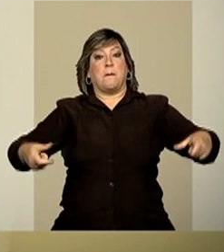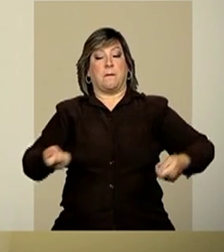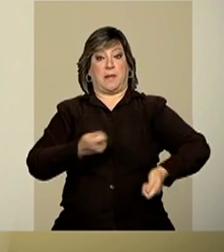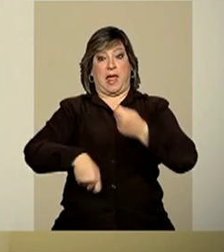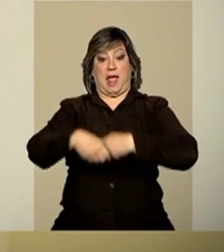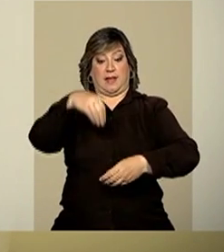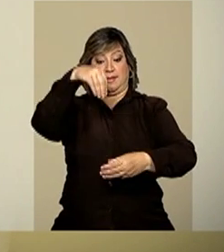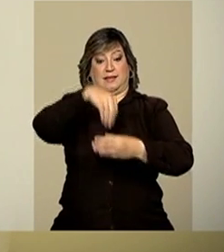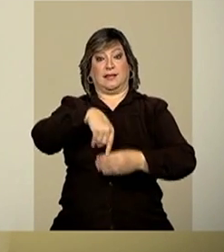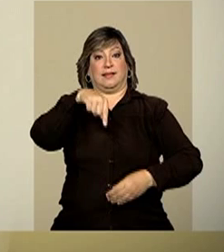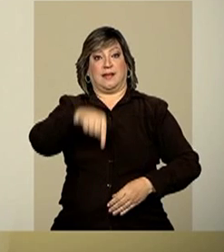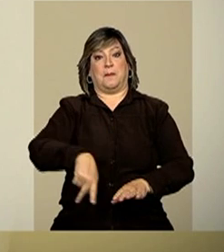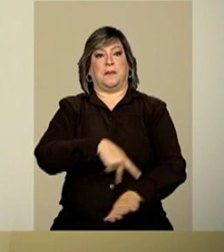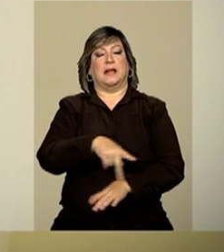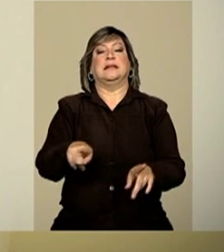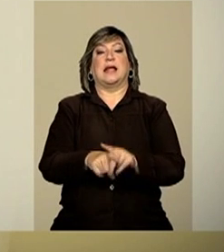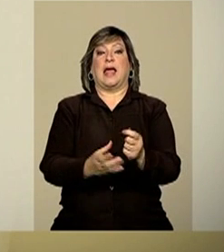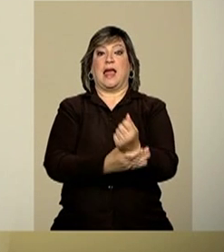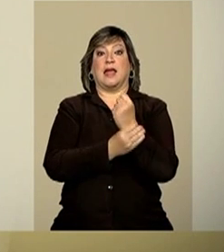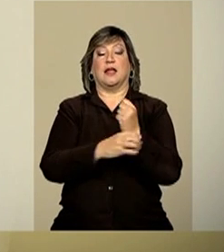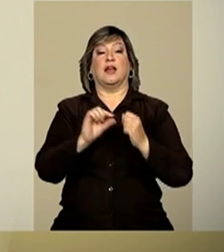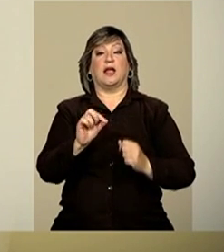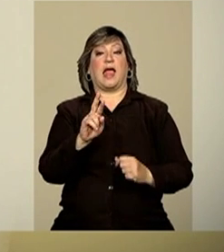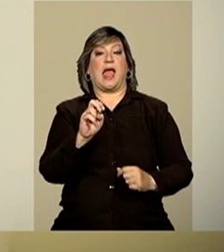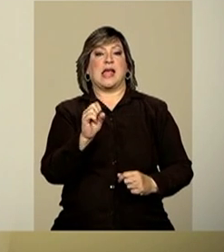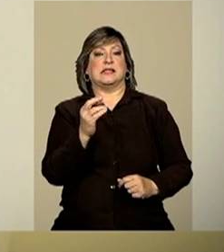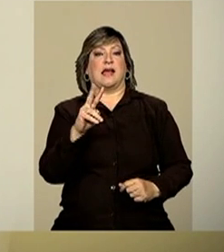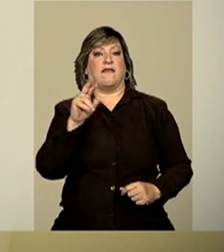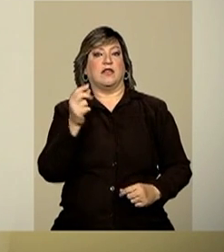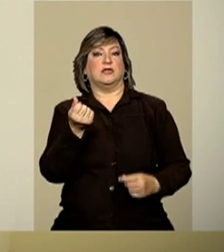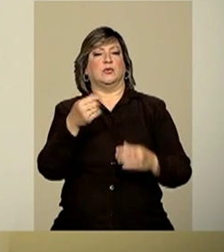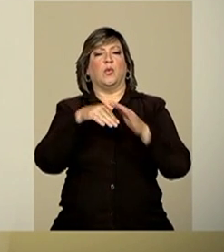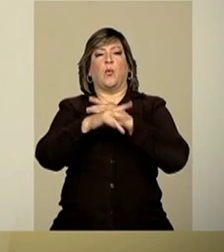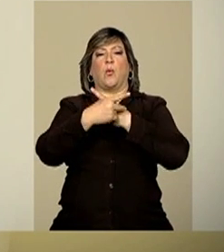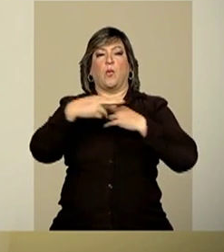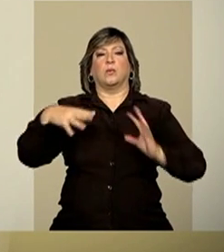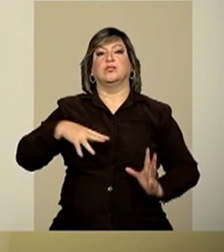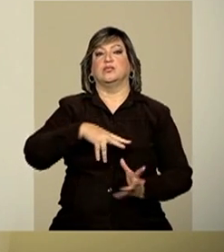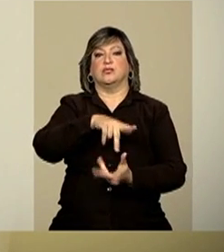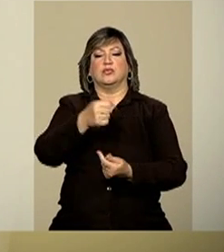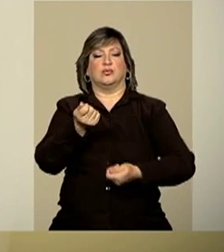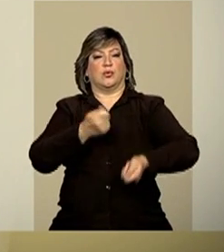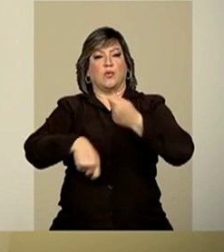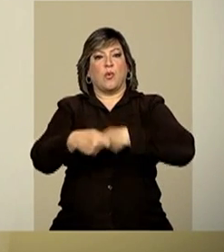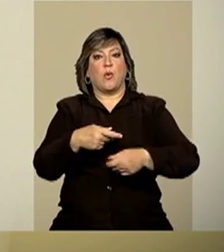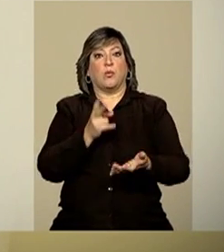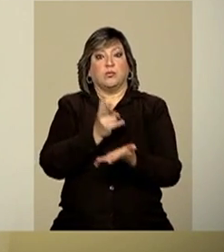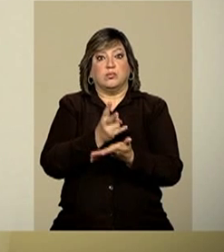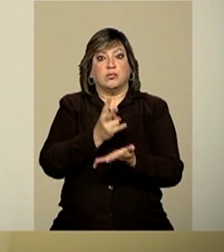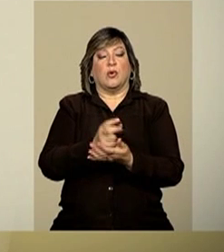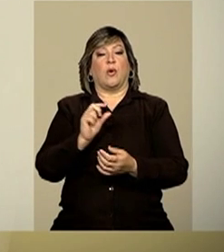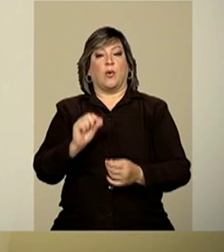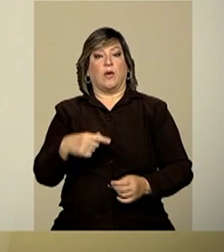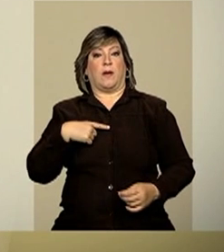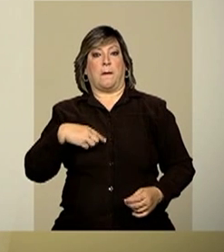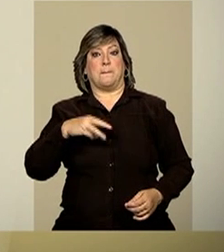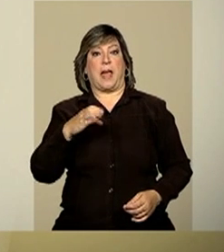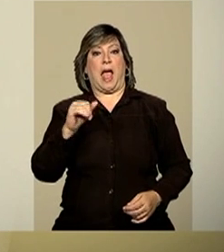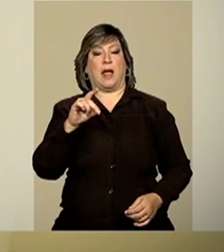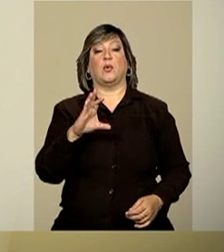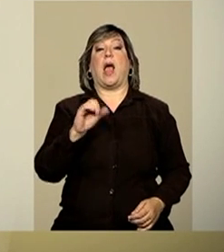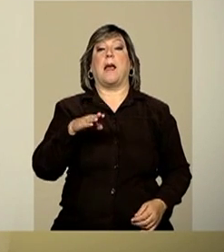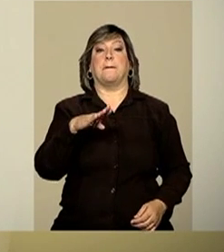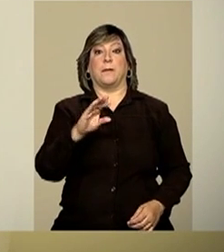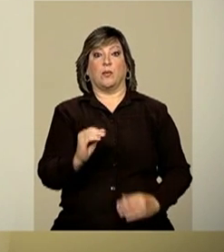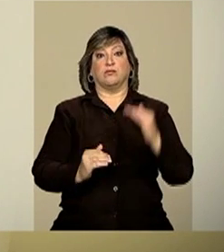a garantia de nossas reservas internacionais para estabilizar as flutuações do mercado cambial.